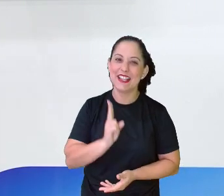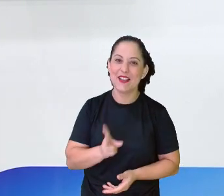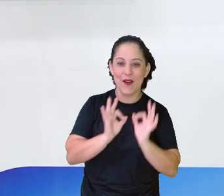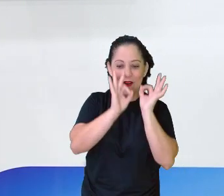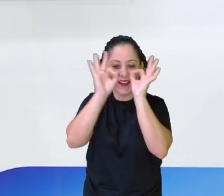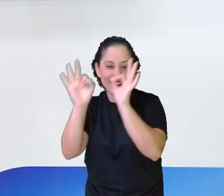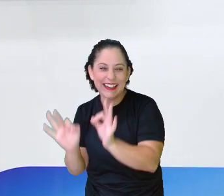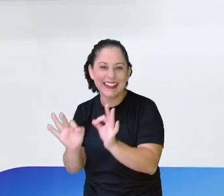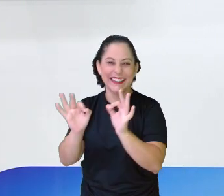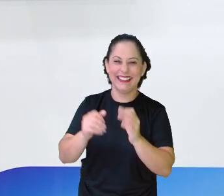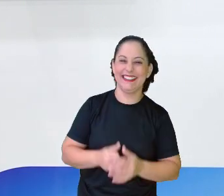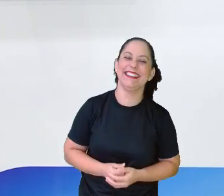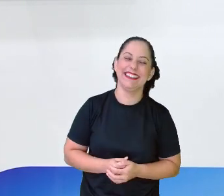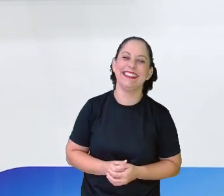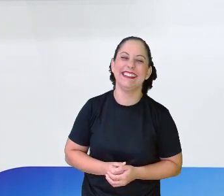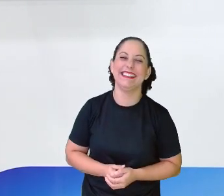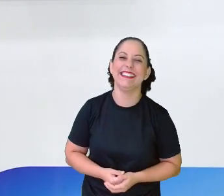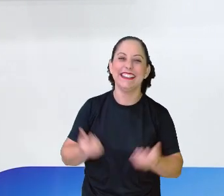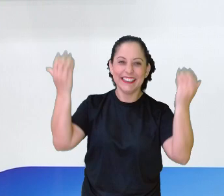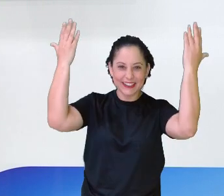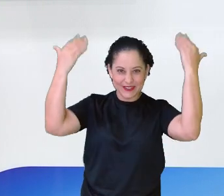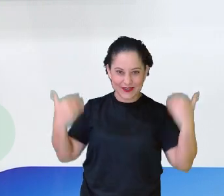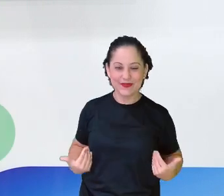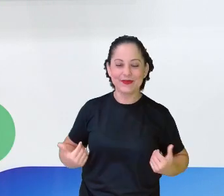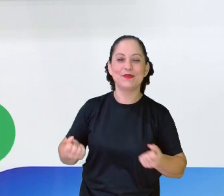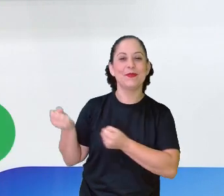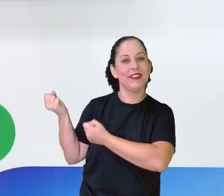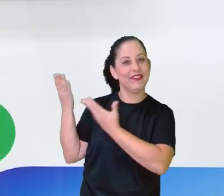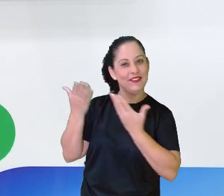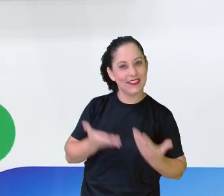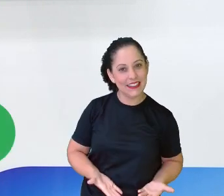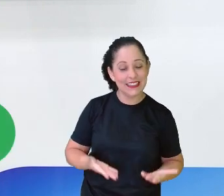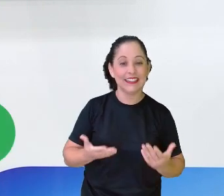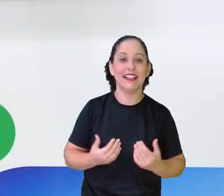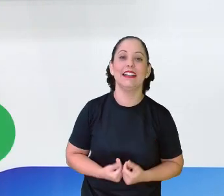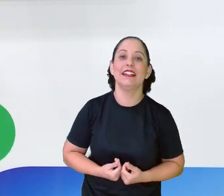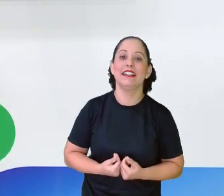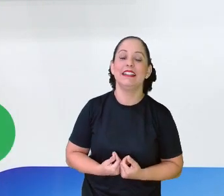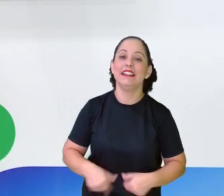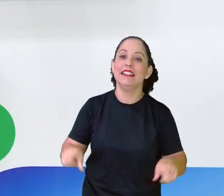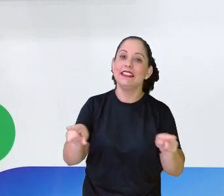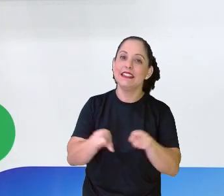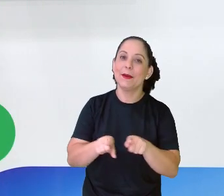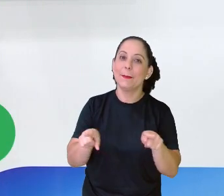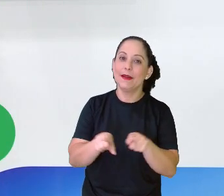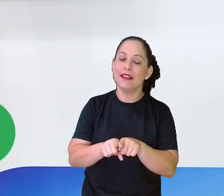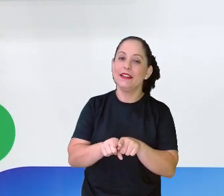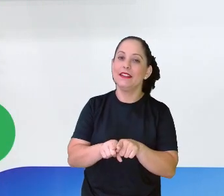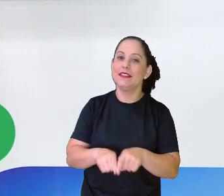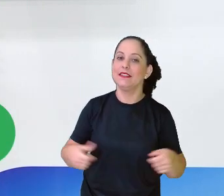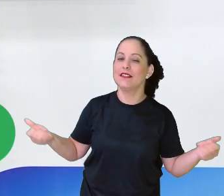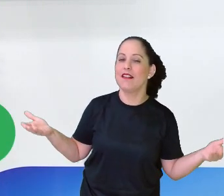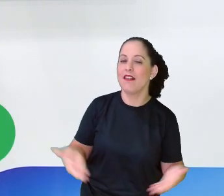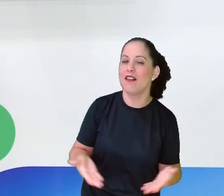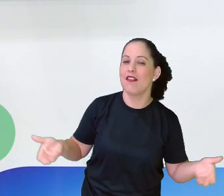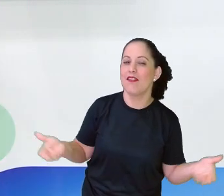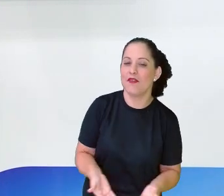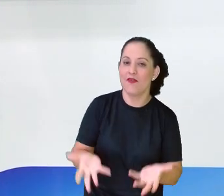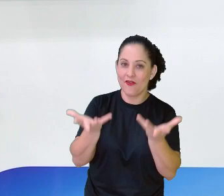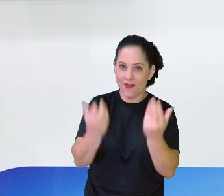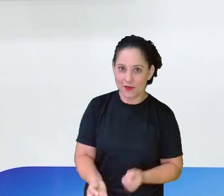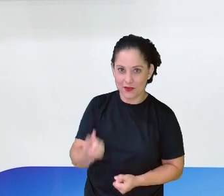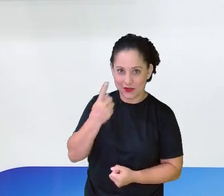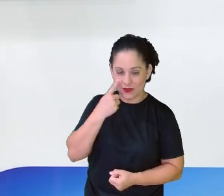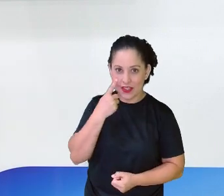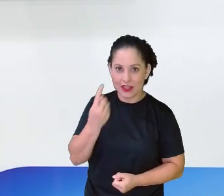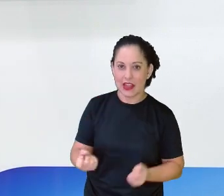ali, ó, arrasando, tá vendo? Seja muito bem-vinda também. E, Mauricéia, preparada para a gente ver as nossas transformações